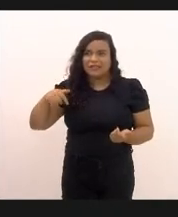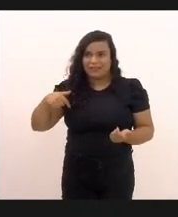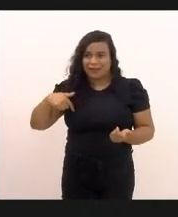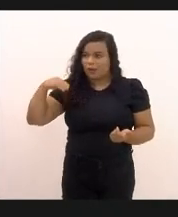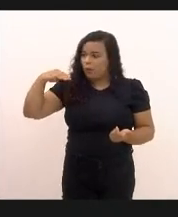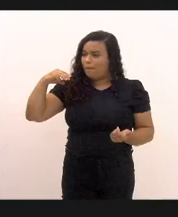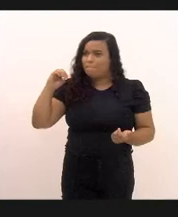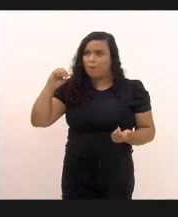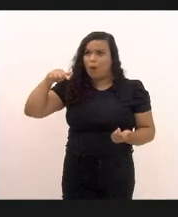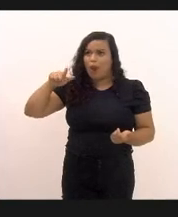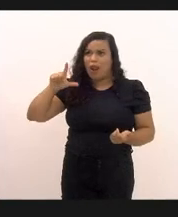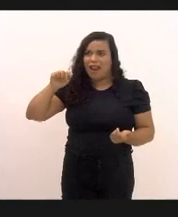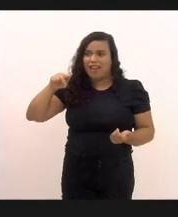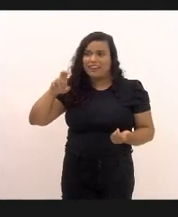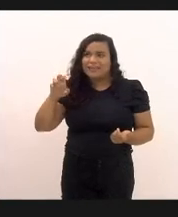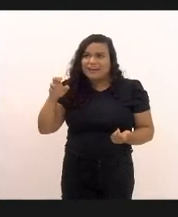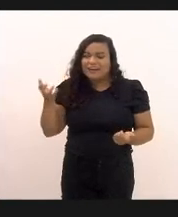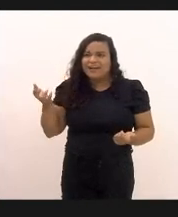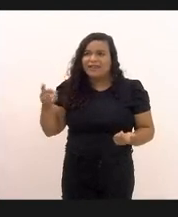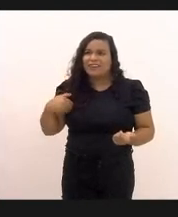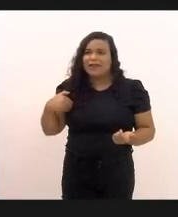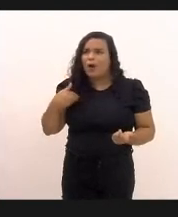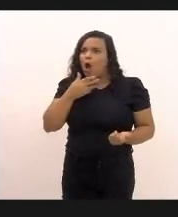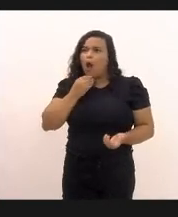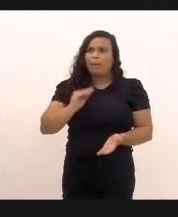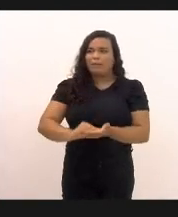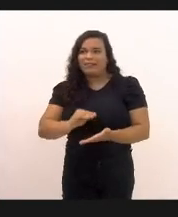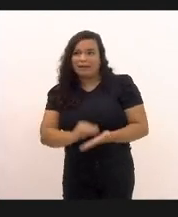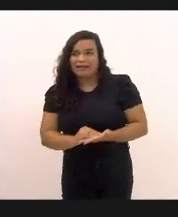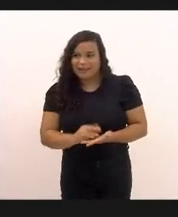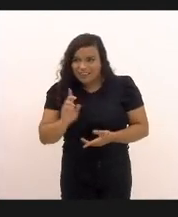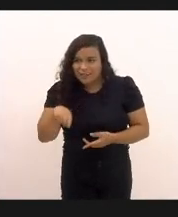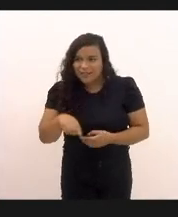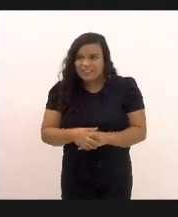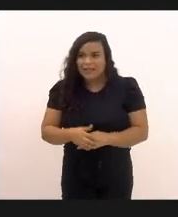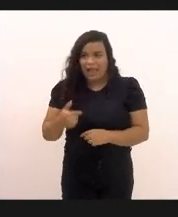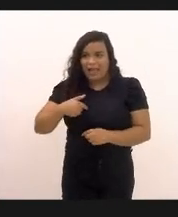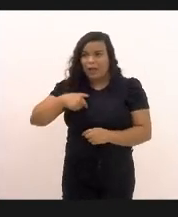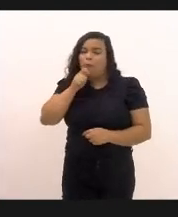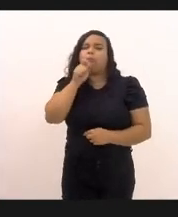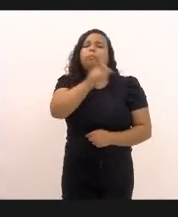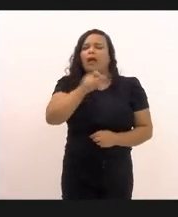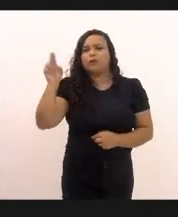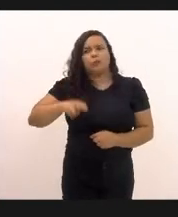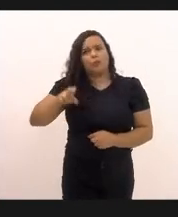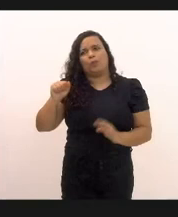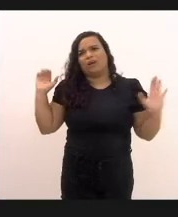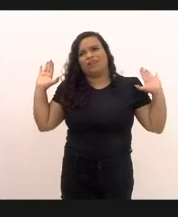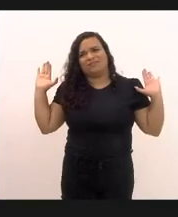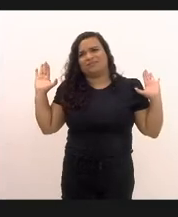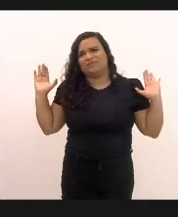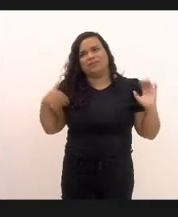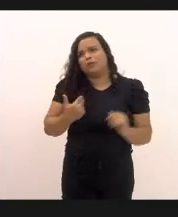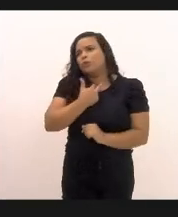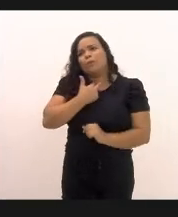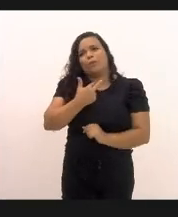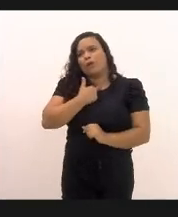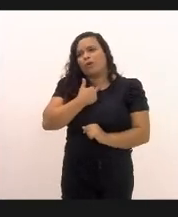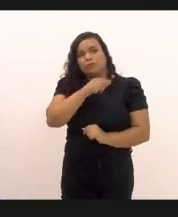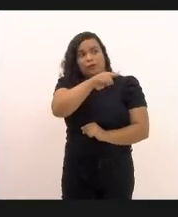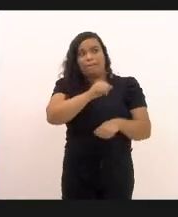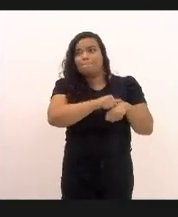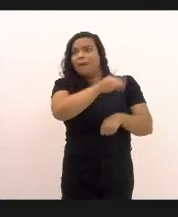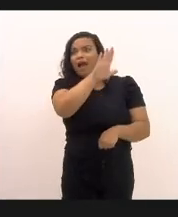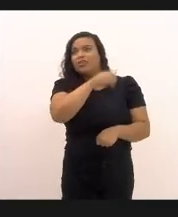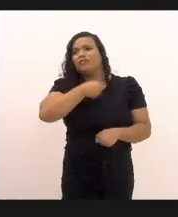achava, eu nunca chamei ninguém de moleque, e eu não tenho condições de chamar uma pessoa mais idosa do